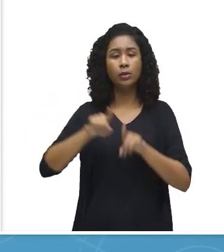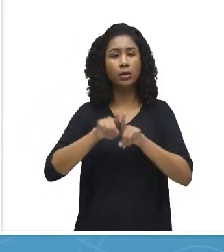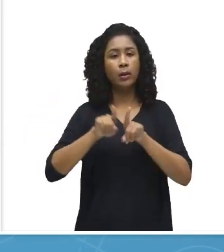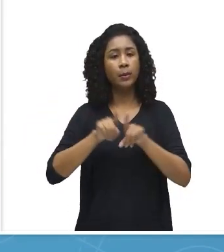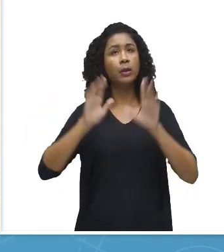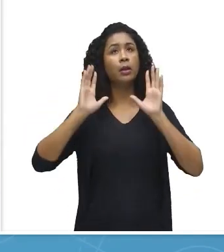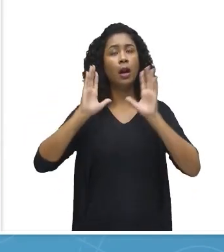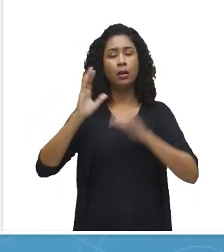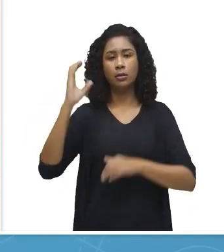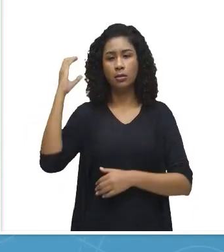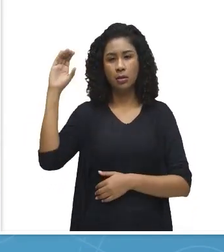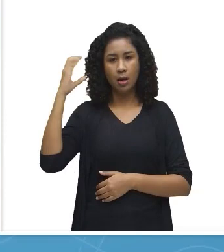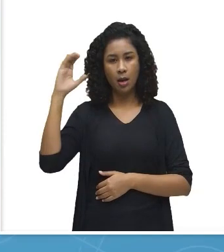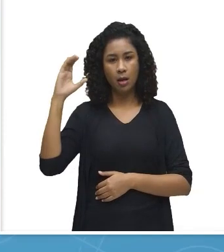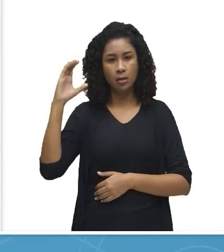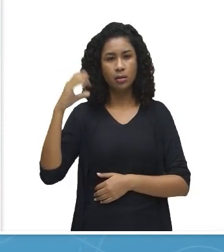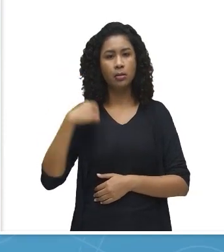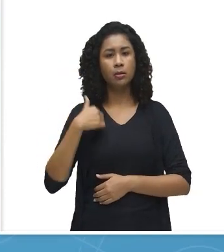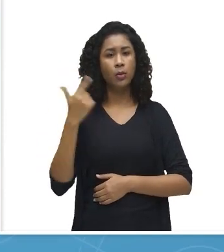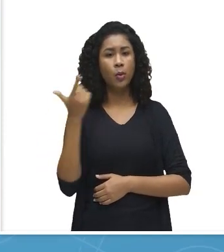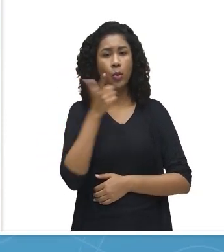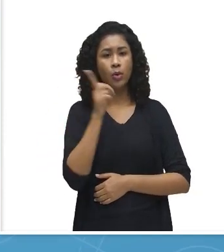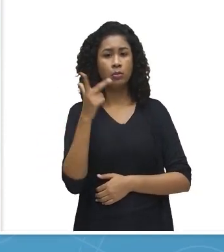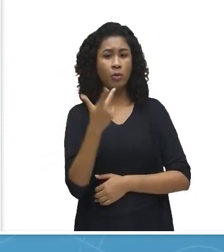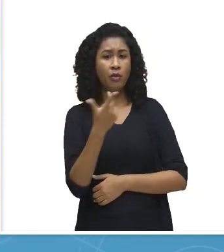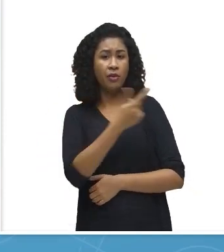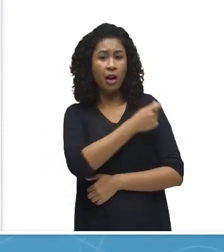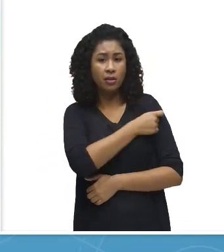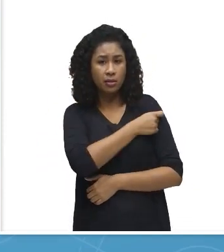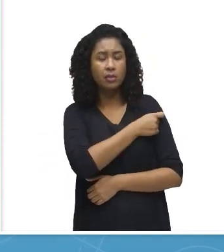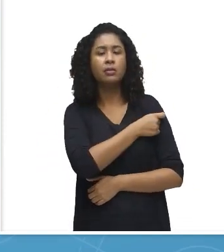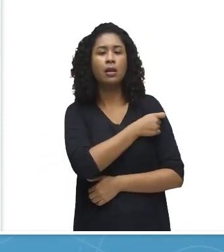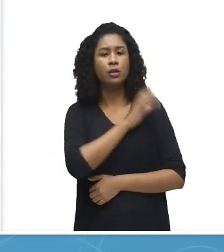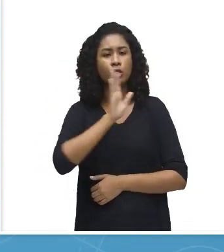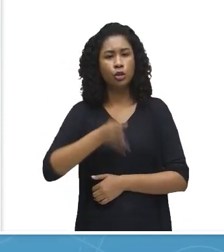de ter a segunda dose da minha vacina